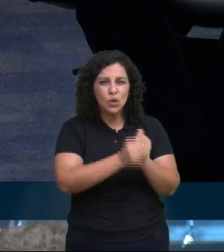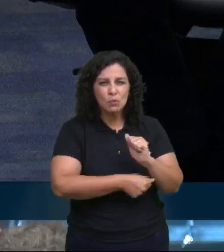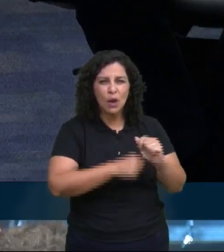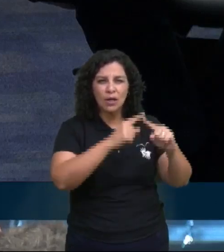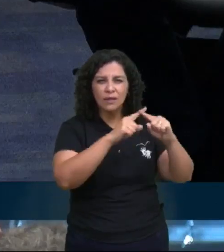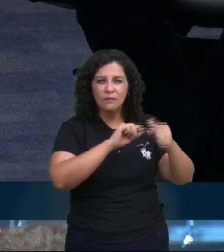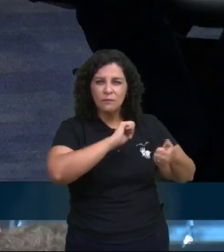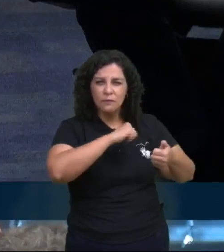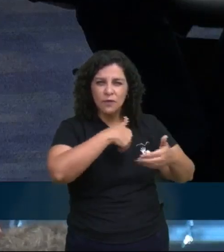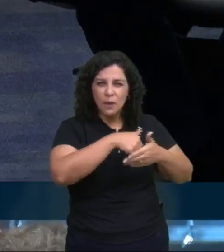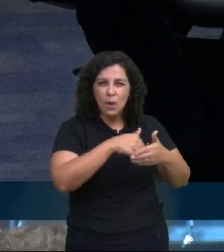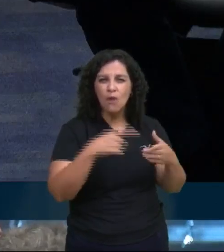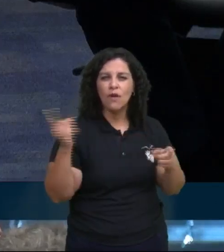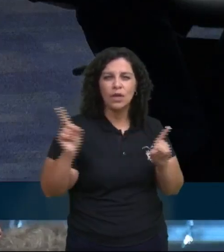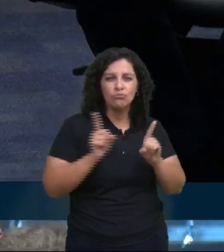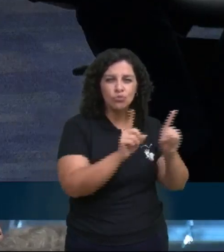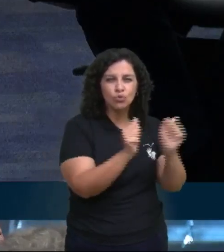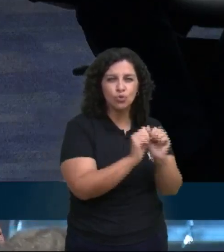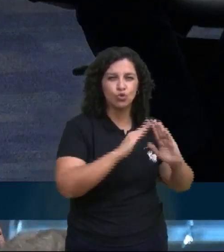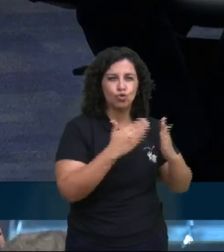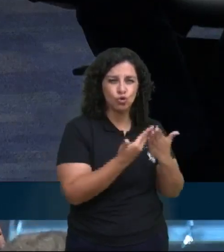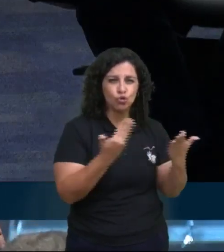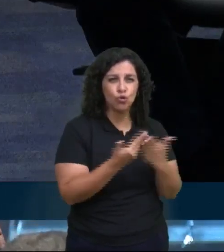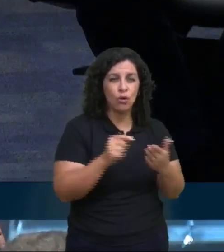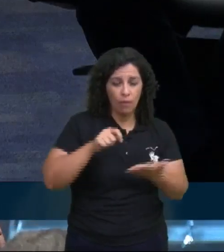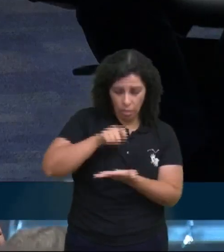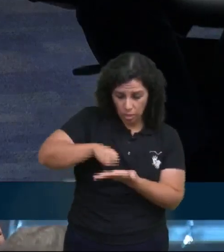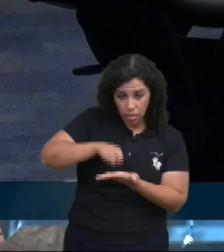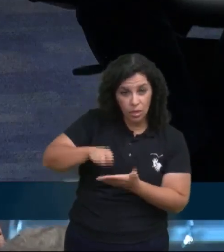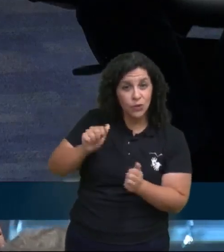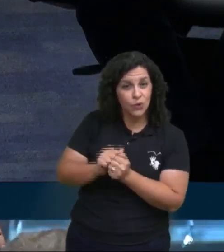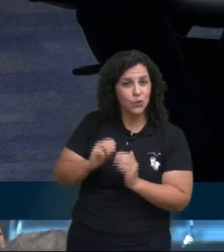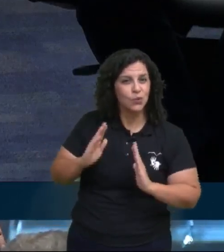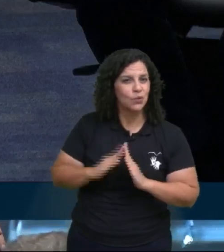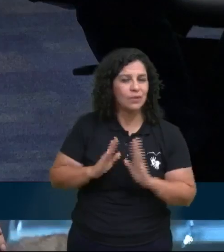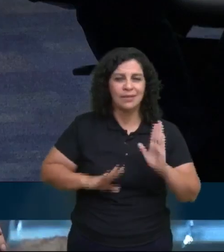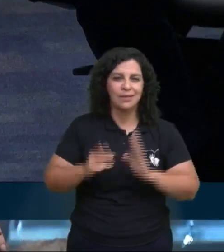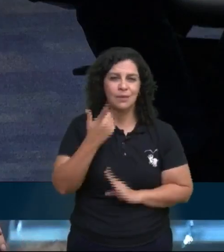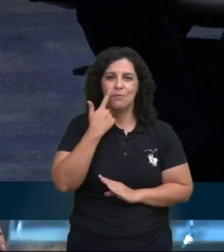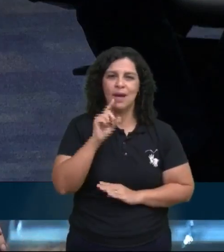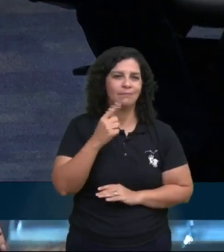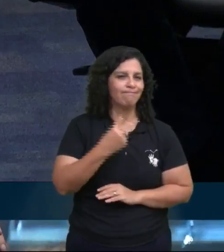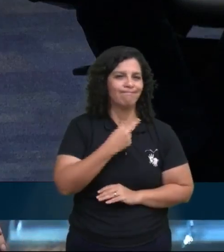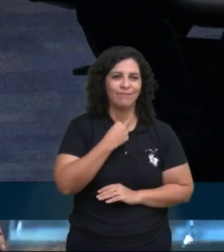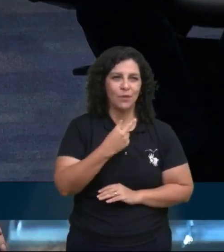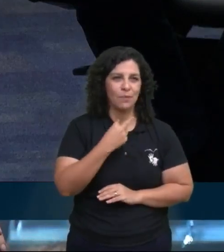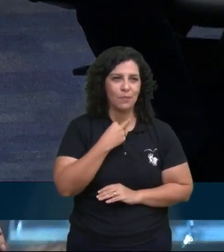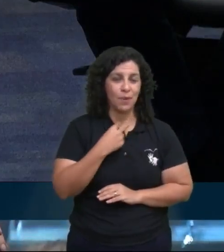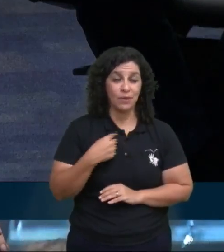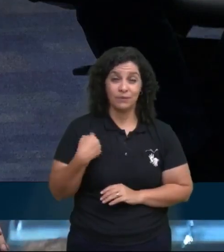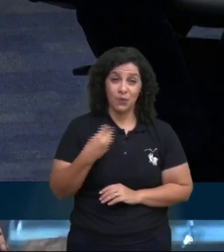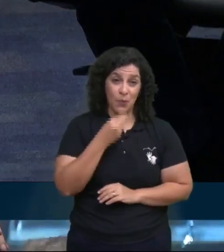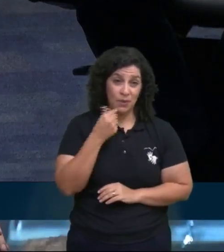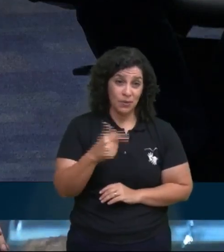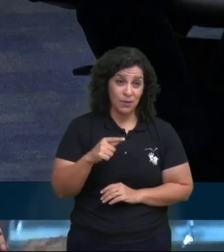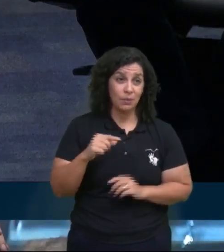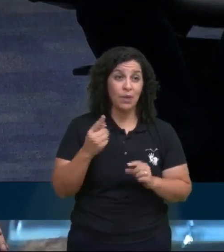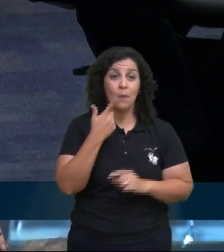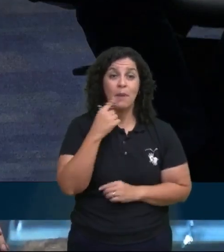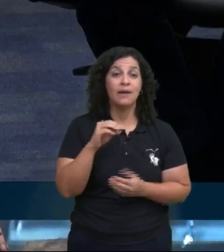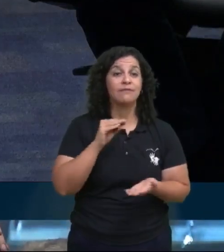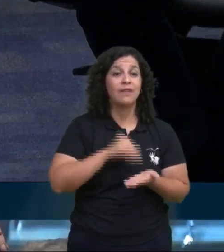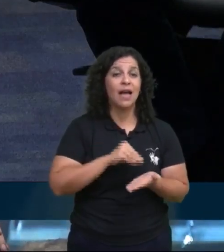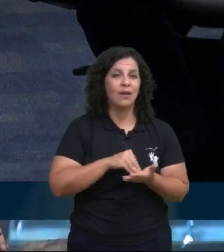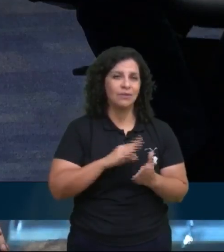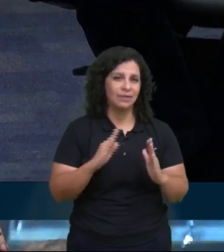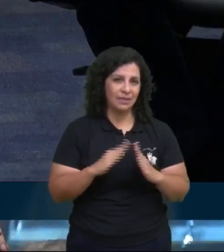te levar na escola, fazer uma tarefa com a gente, e muitas vezes nós não tivemos essa oportunidade, a ausência.